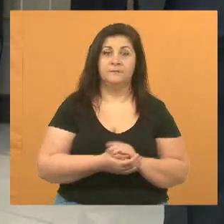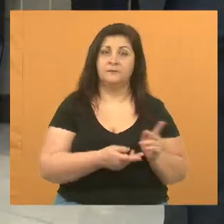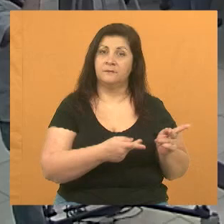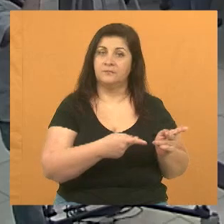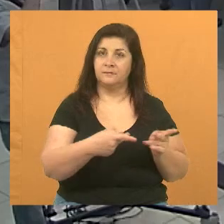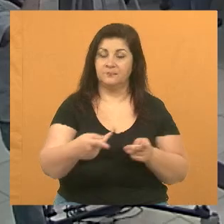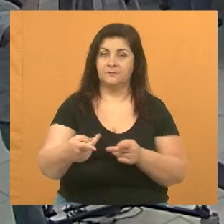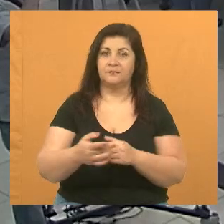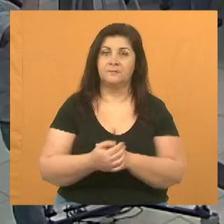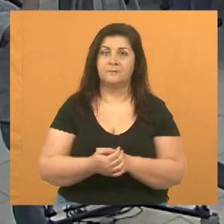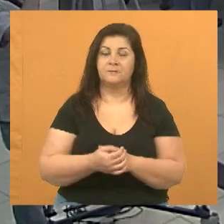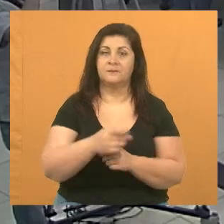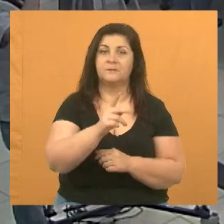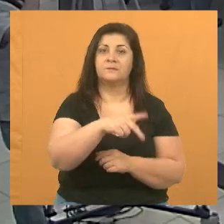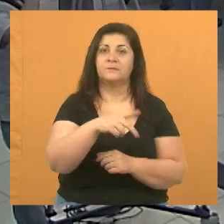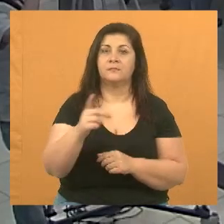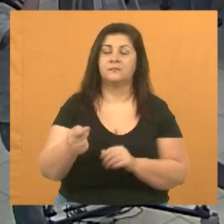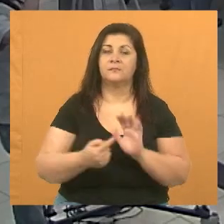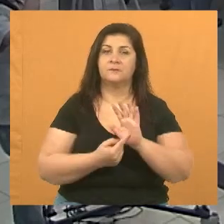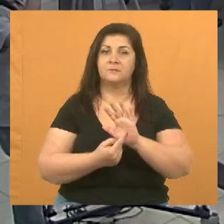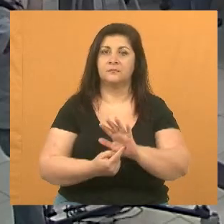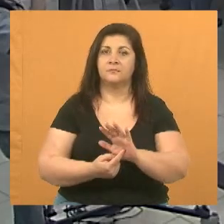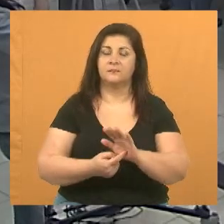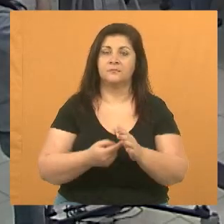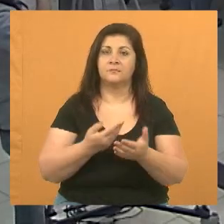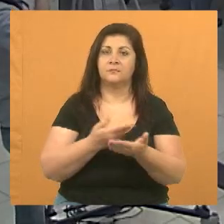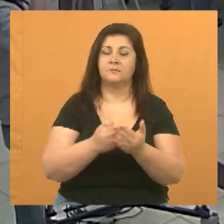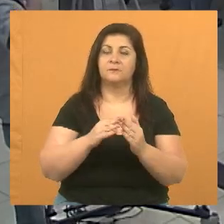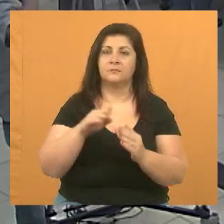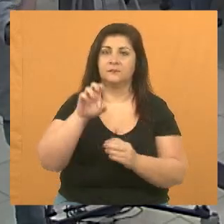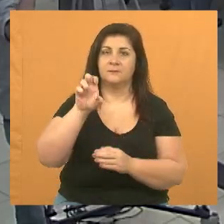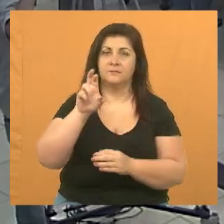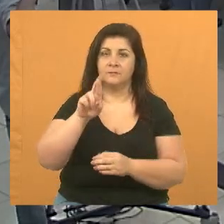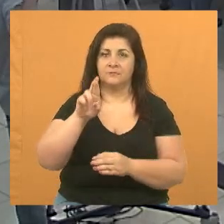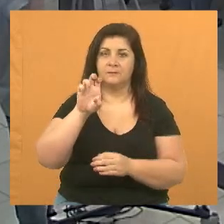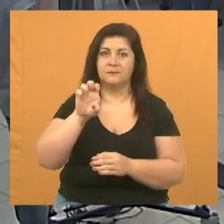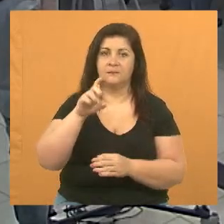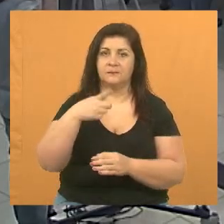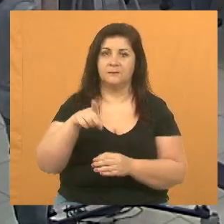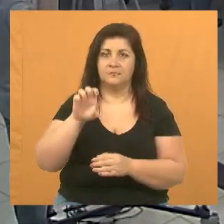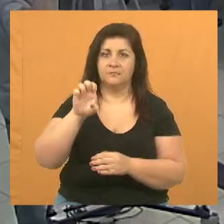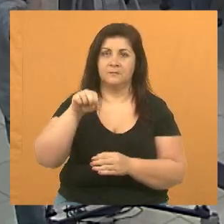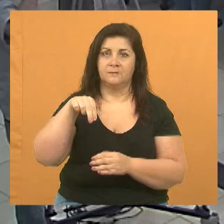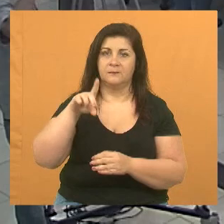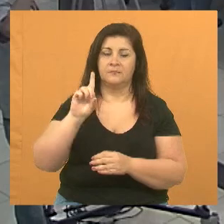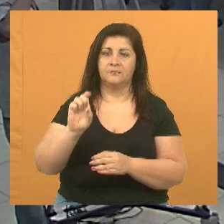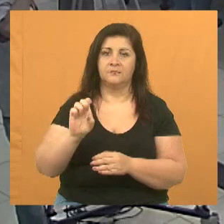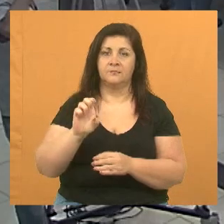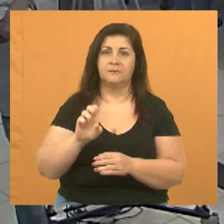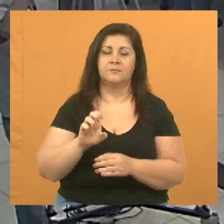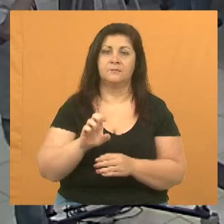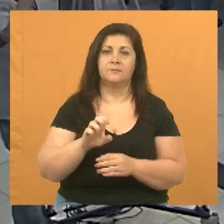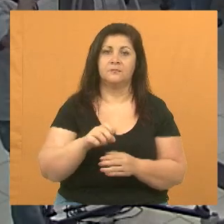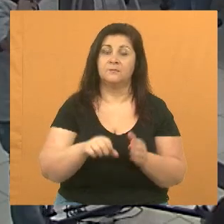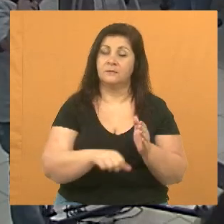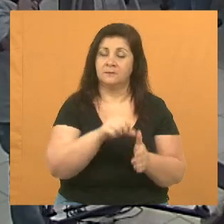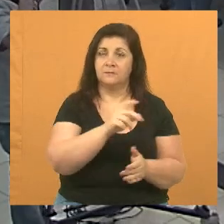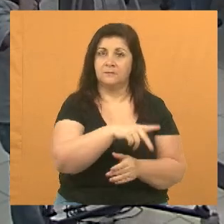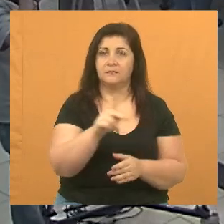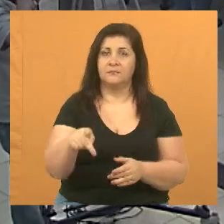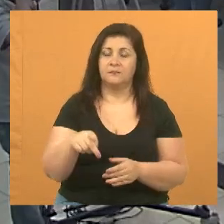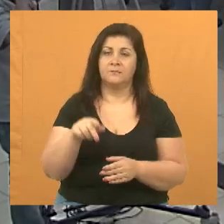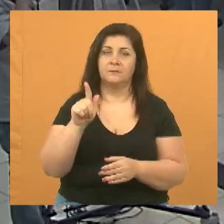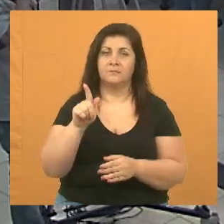Chamaremos agora as professoras indicadas pelo Colégio Rezende Rezende. Começaremos com a professora Gisele Adriane Faria